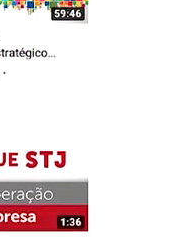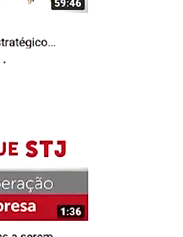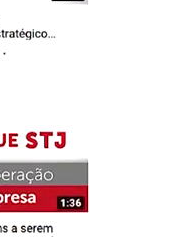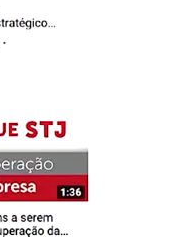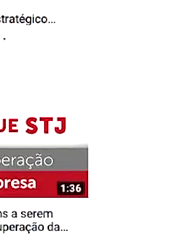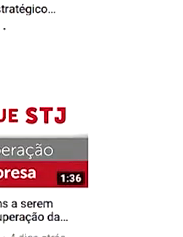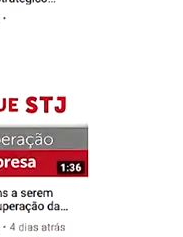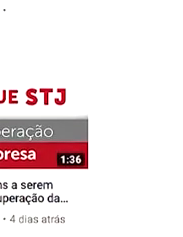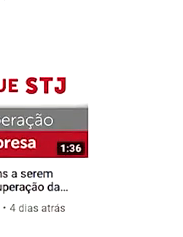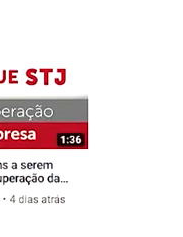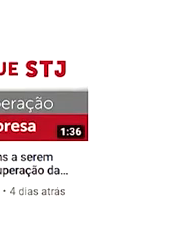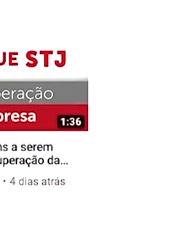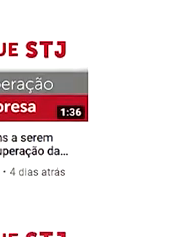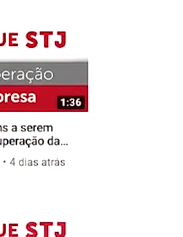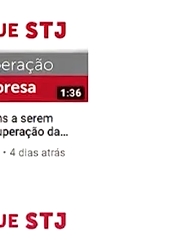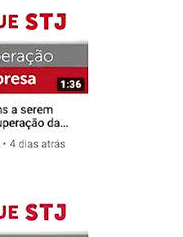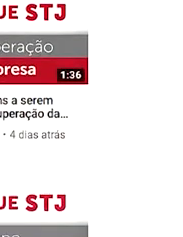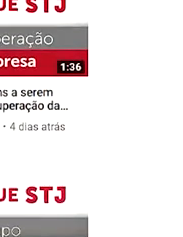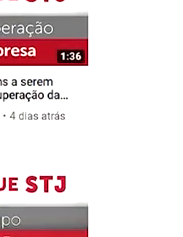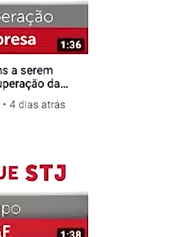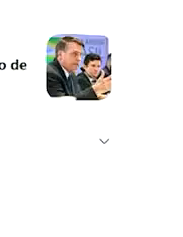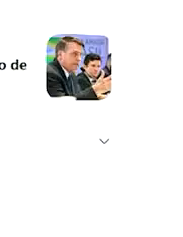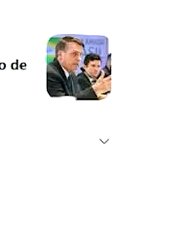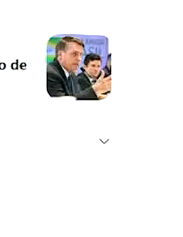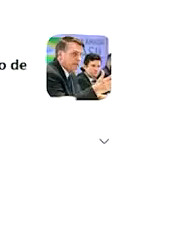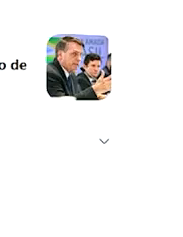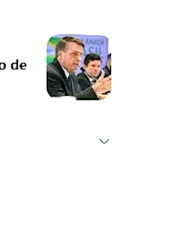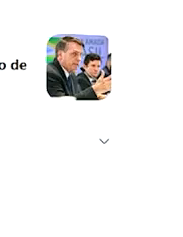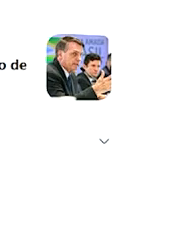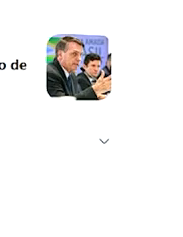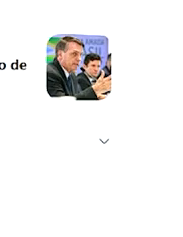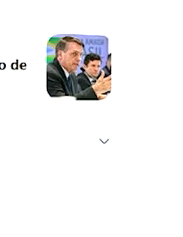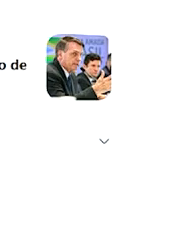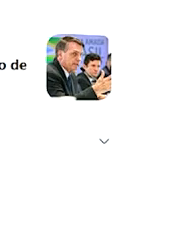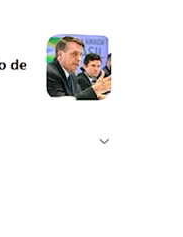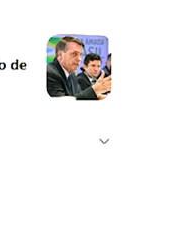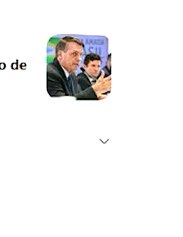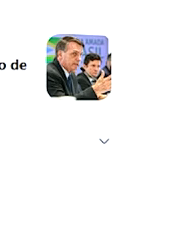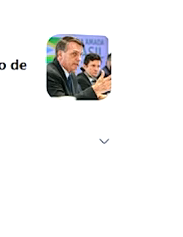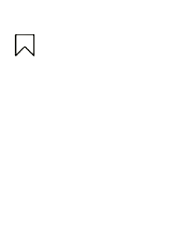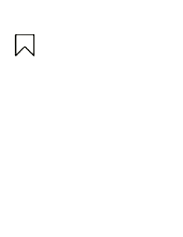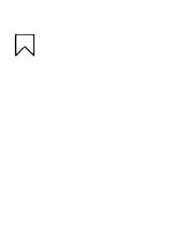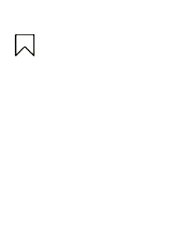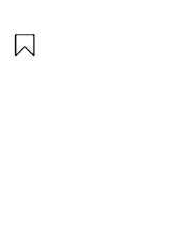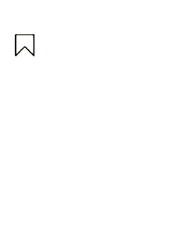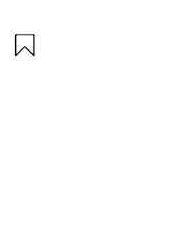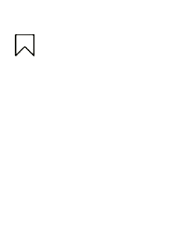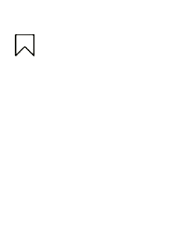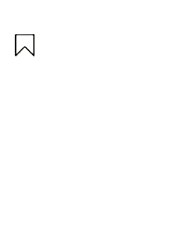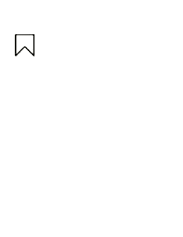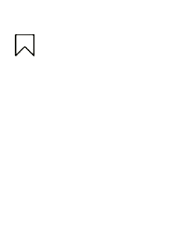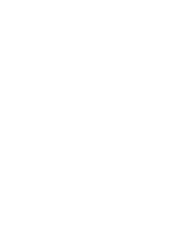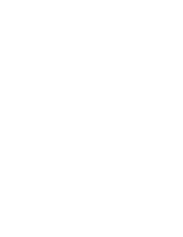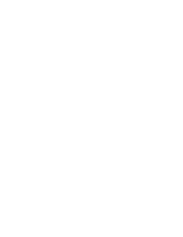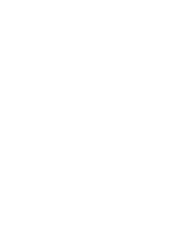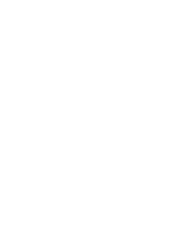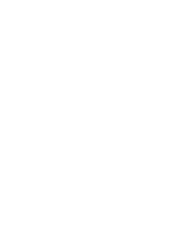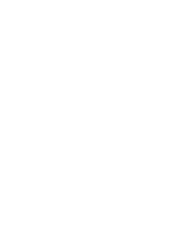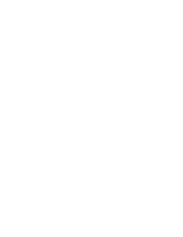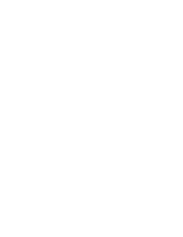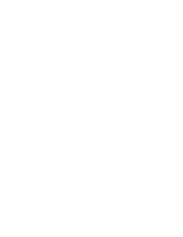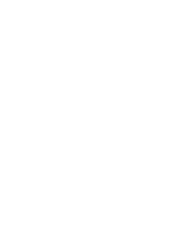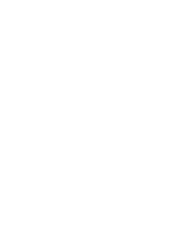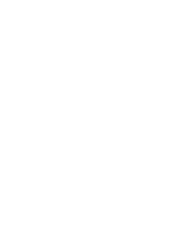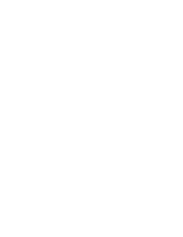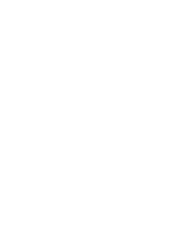Durante 4 dias, o público pôde acompanhar toda a programação do seminário sobre planejamento sustentável do Judiciário pelas plataformas digitais